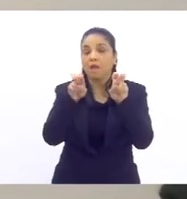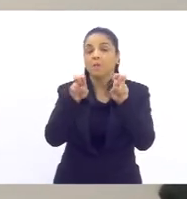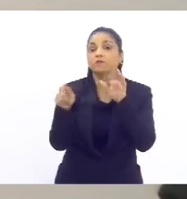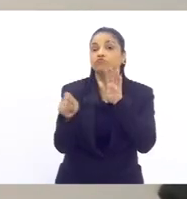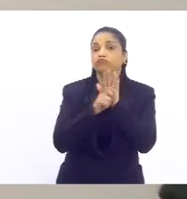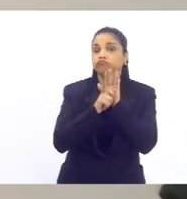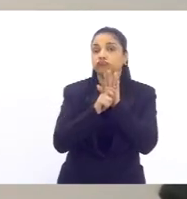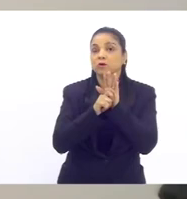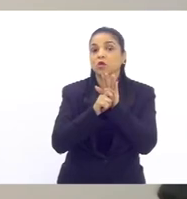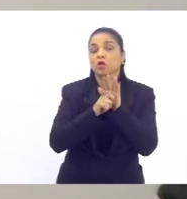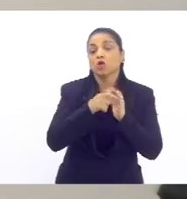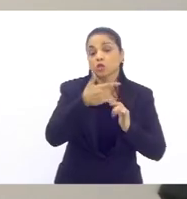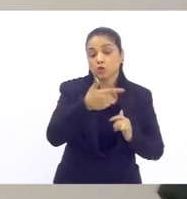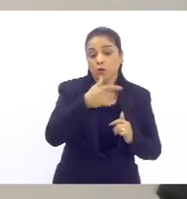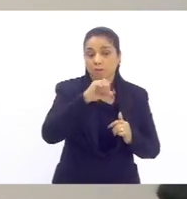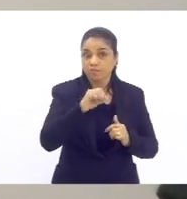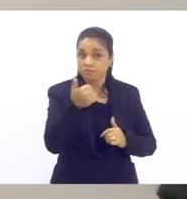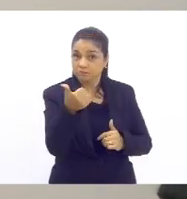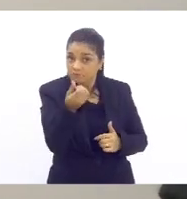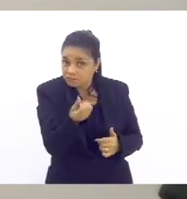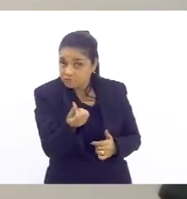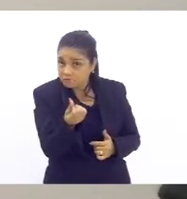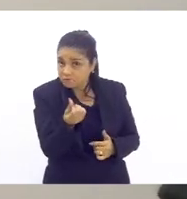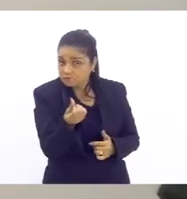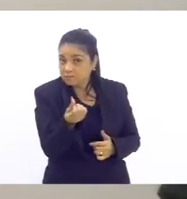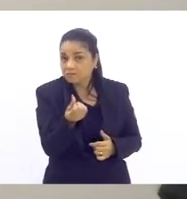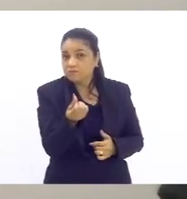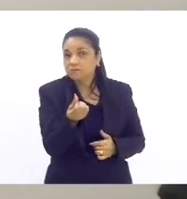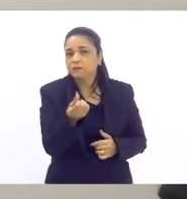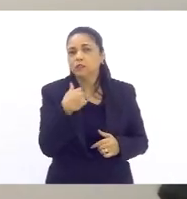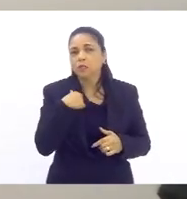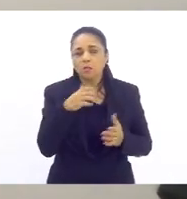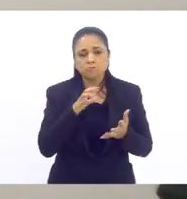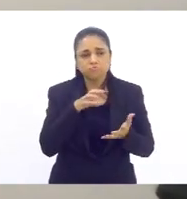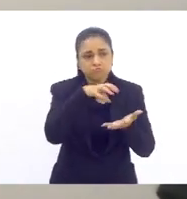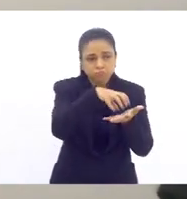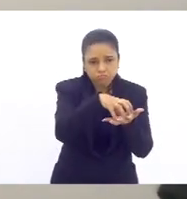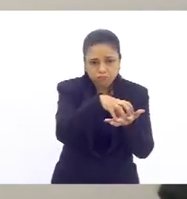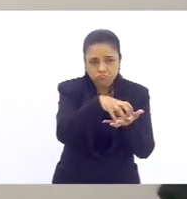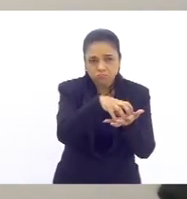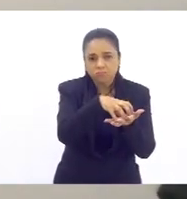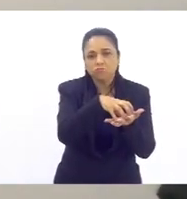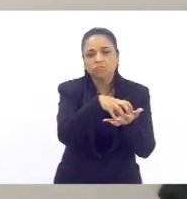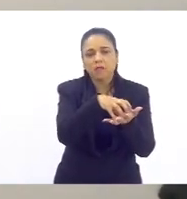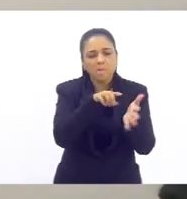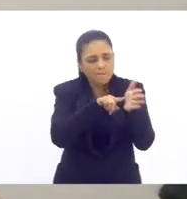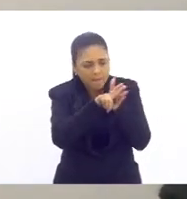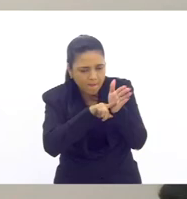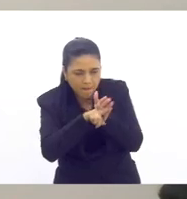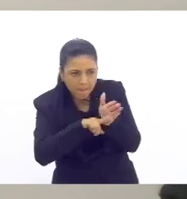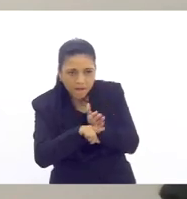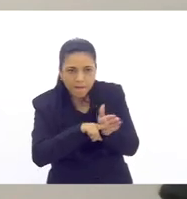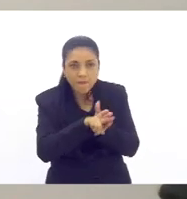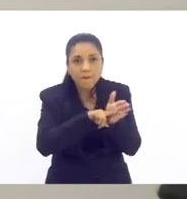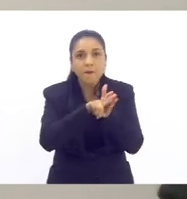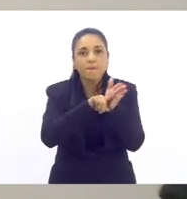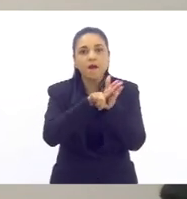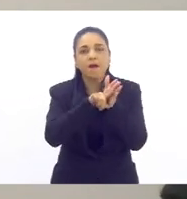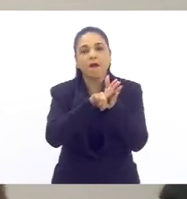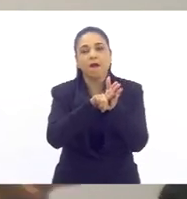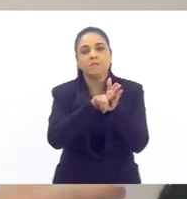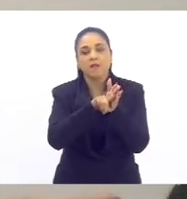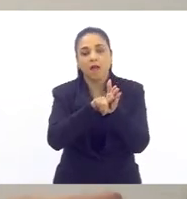que você prefere é de 2016 e o nosso departamento de pesquisa ele está até fazendo uma